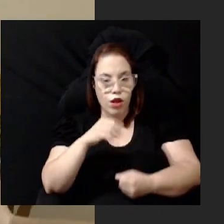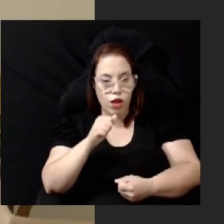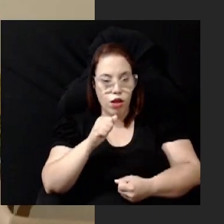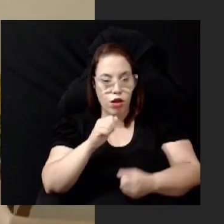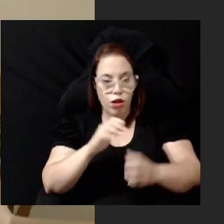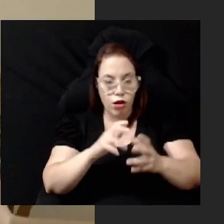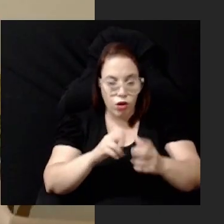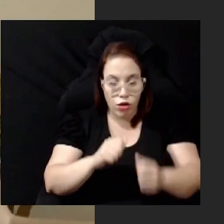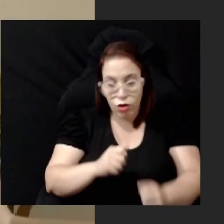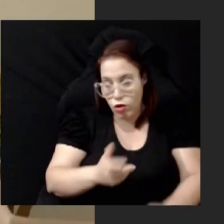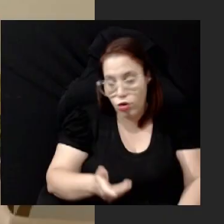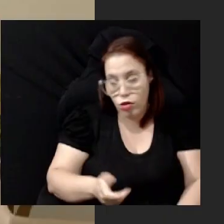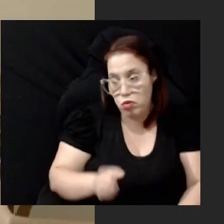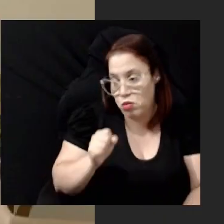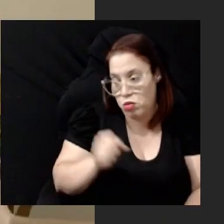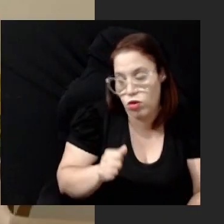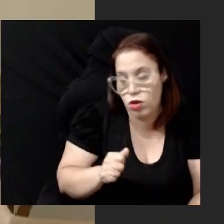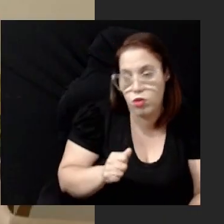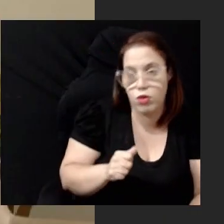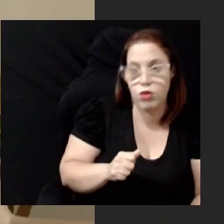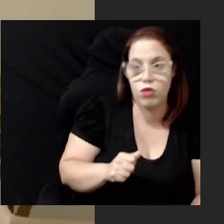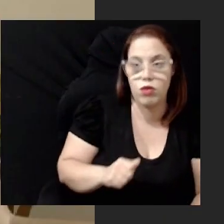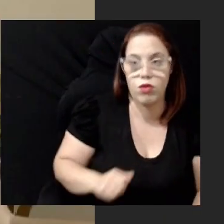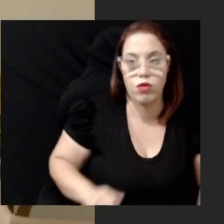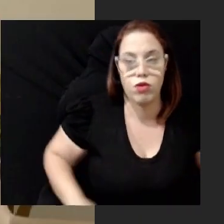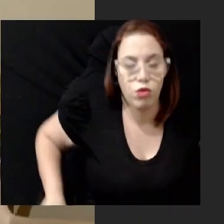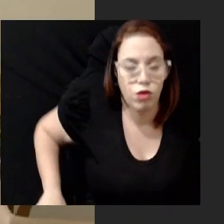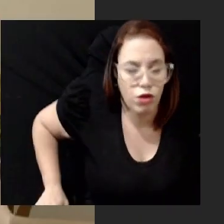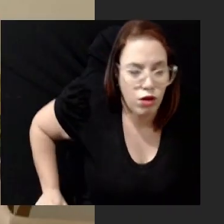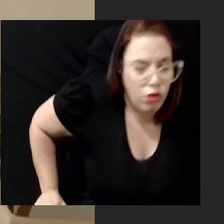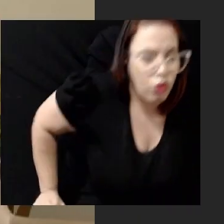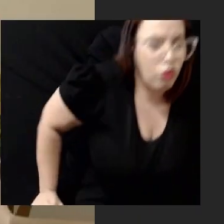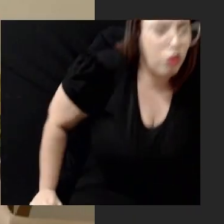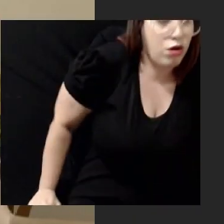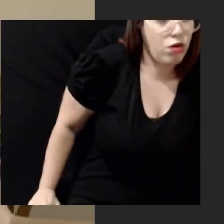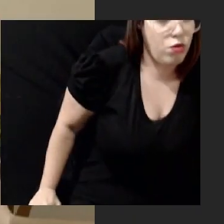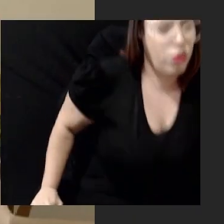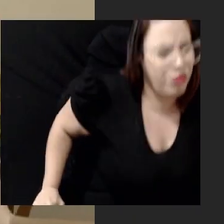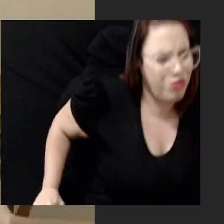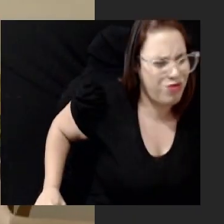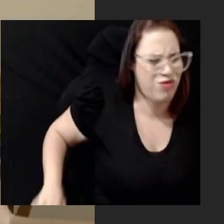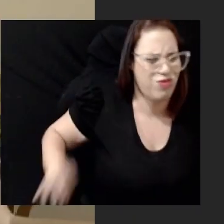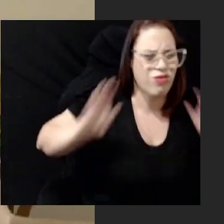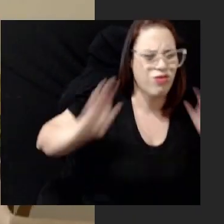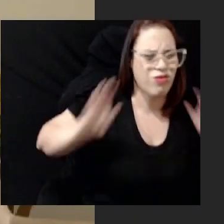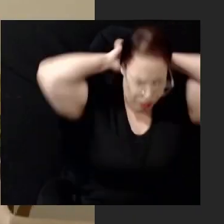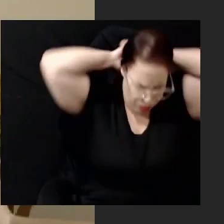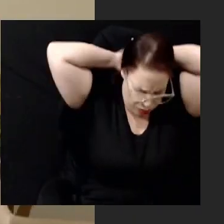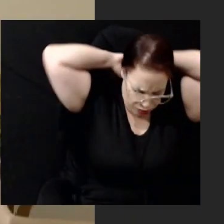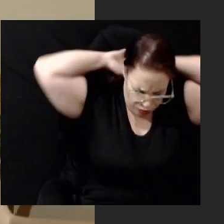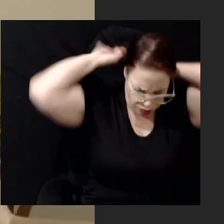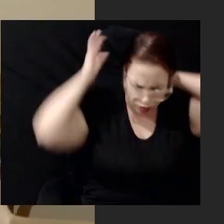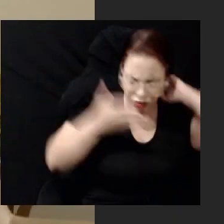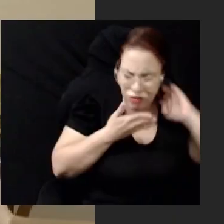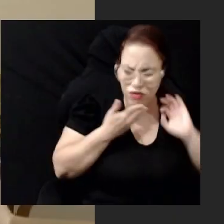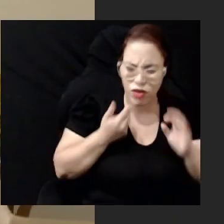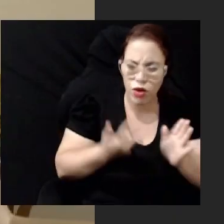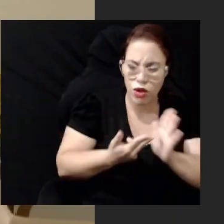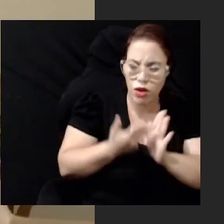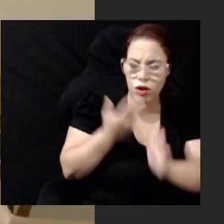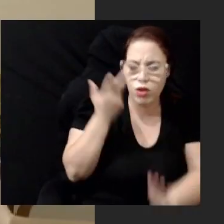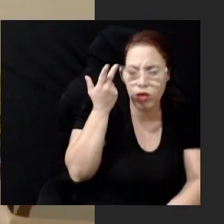prata. Então, tudo isso possibilitou com que os resultados cirúrgicos fossem muito melhores. Mas a